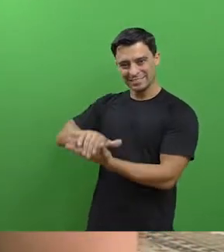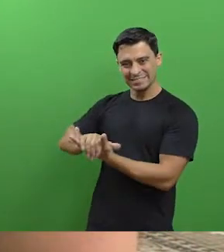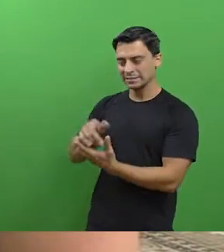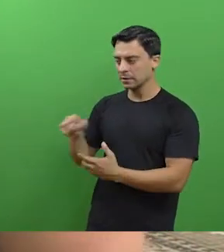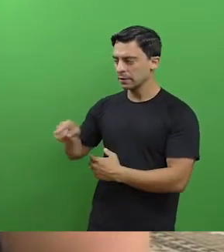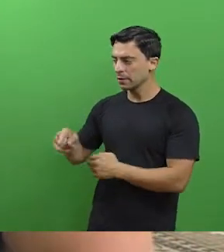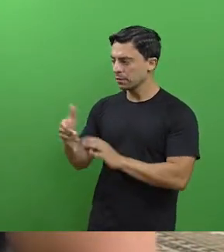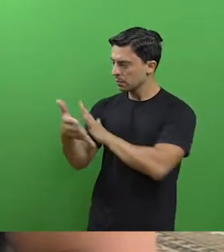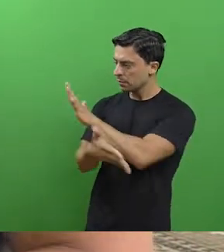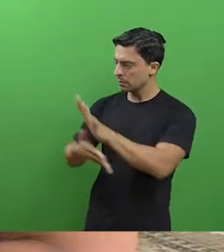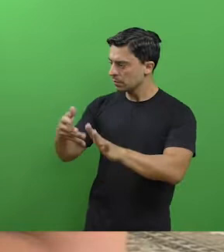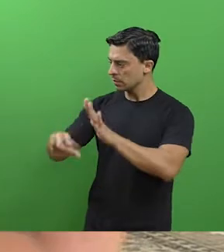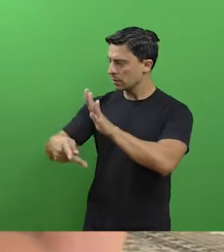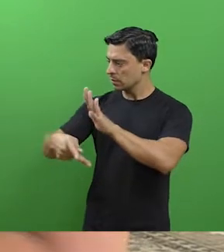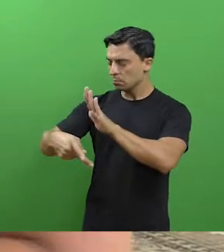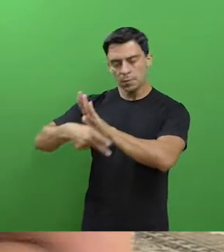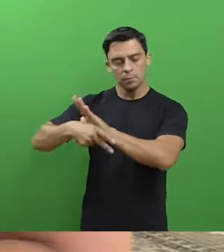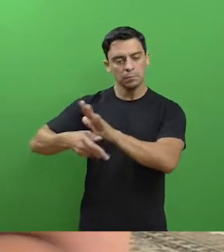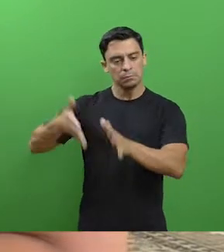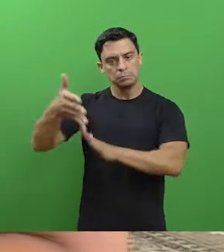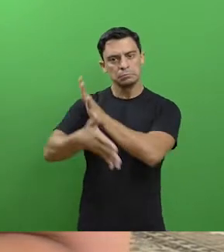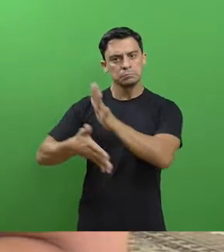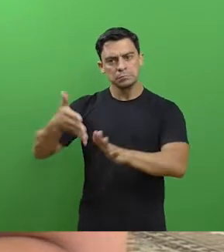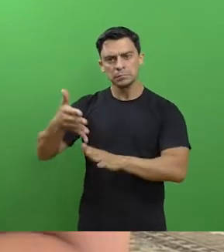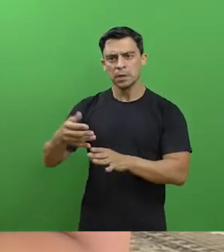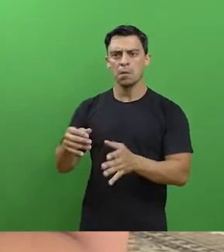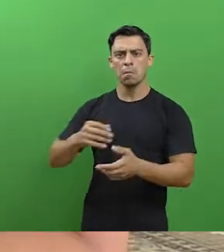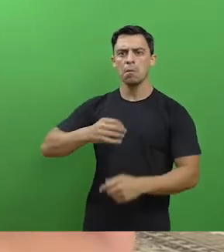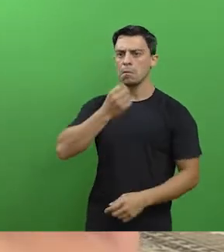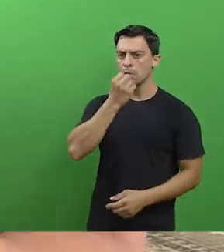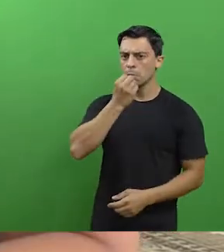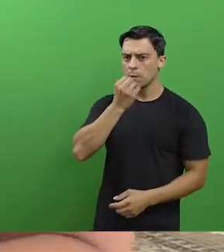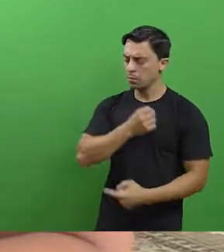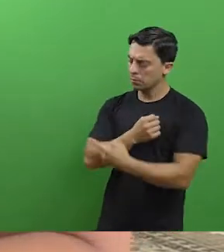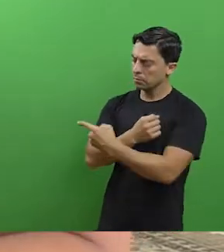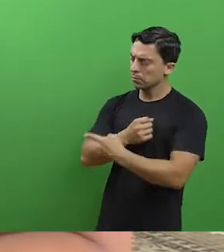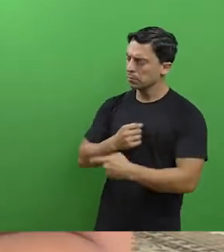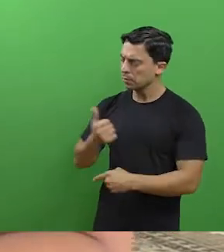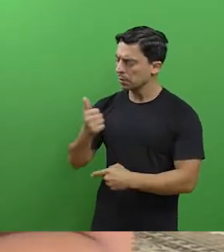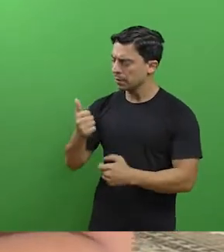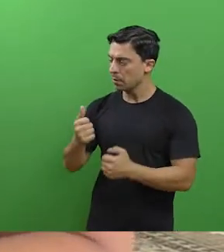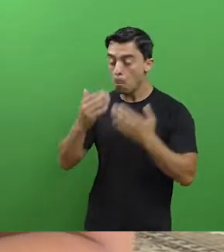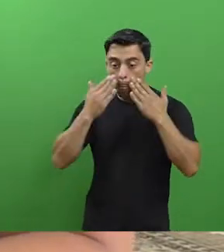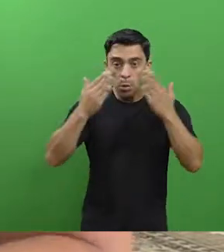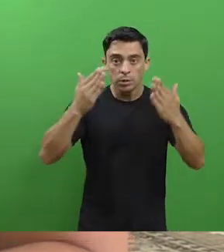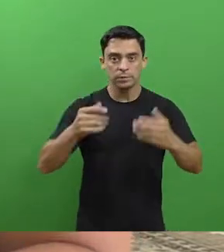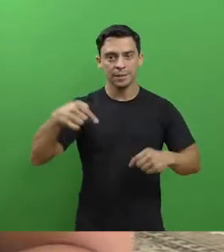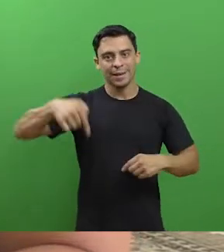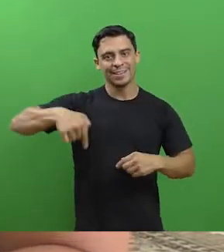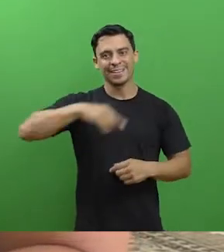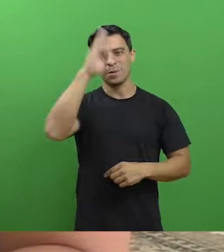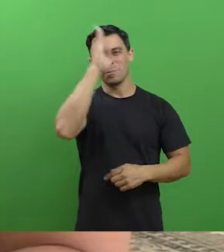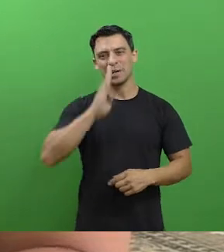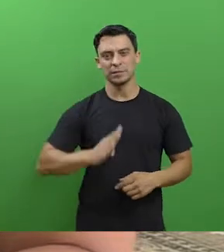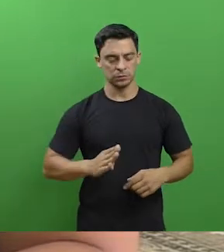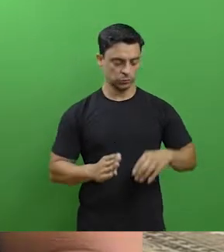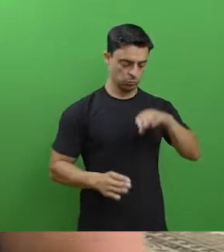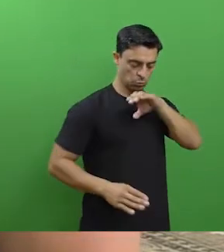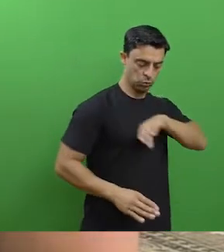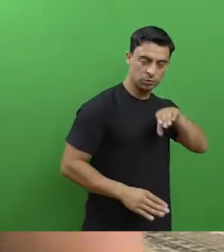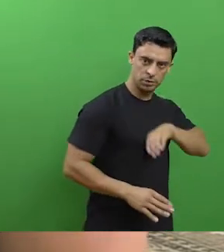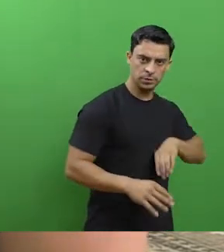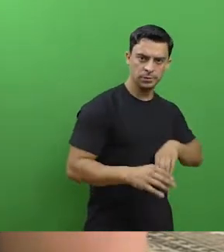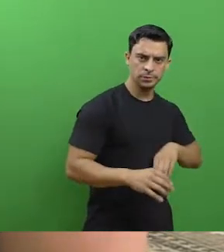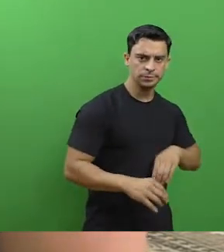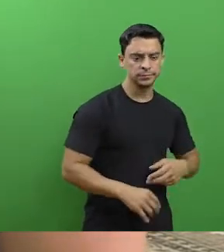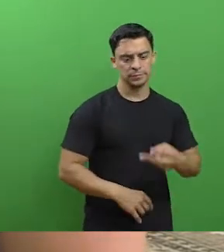em língua de sinais. Eu achei bom isso para mostrar que o Brasil tem o português e tem uma segunda língua, que é a língua